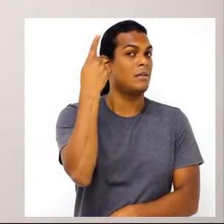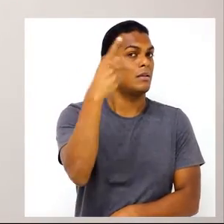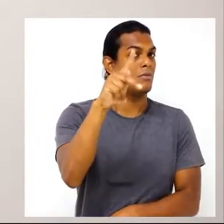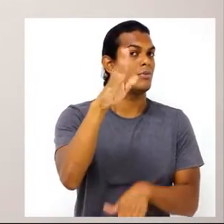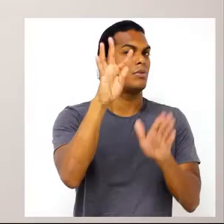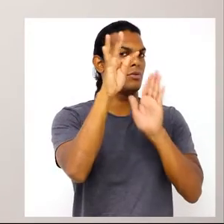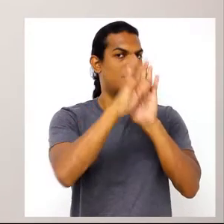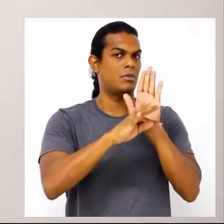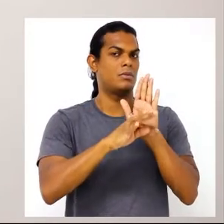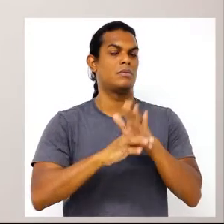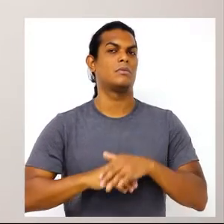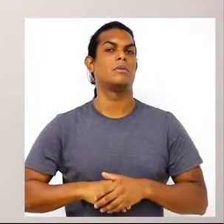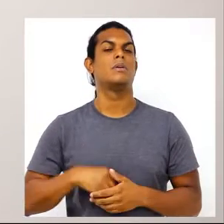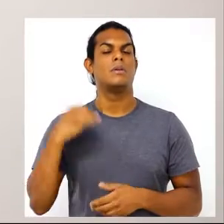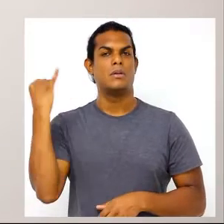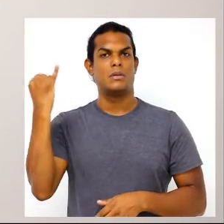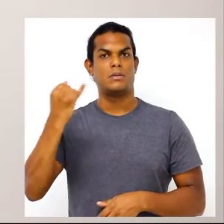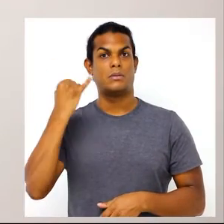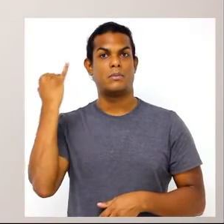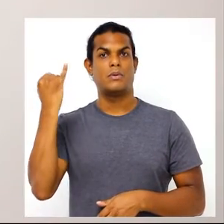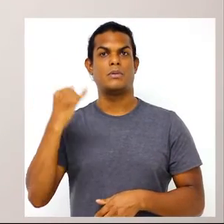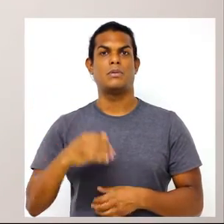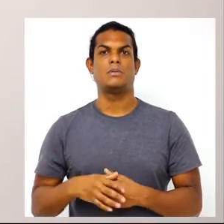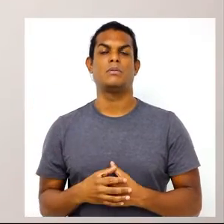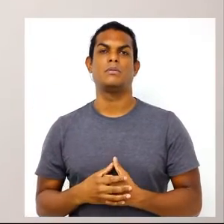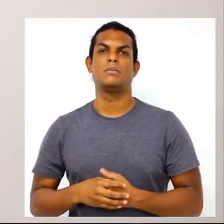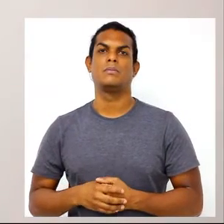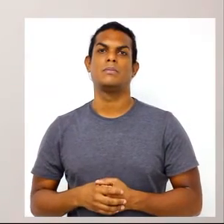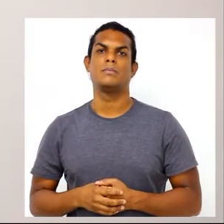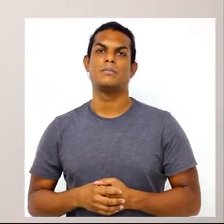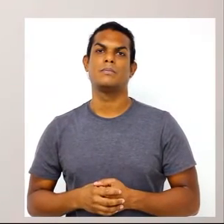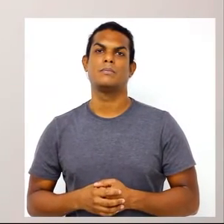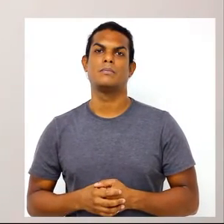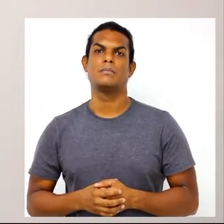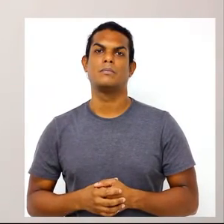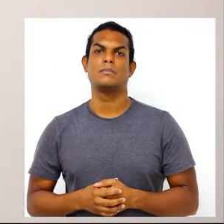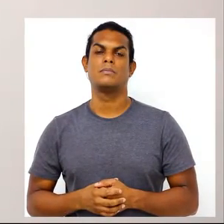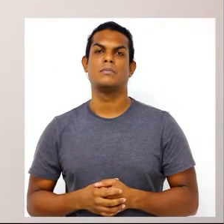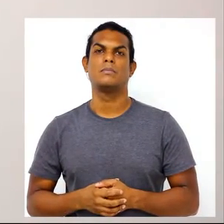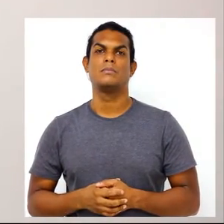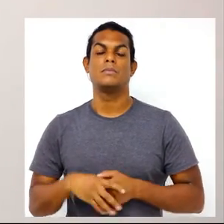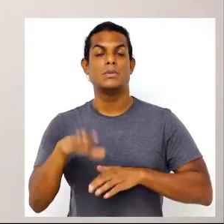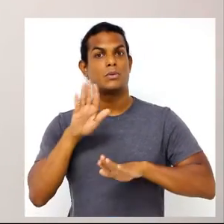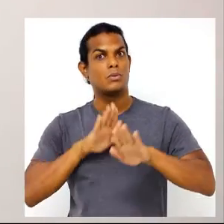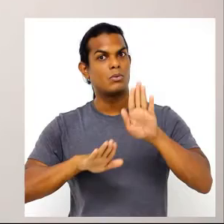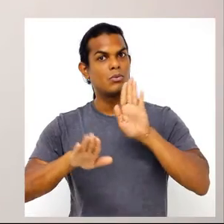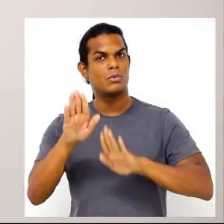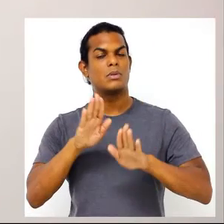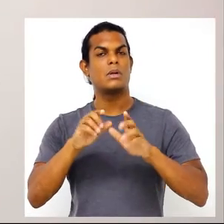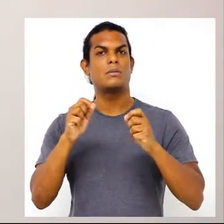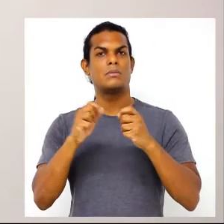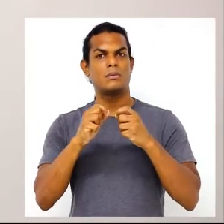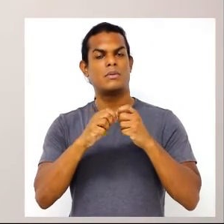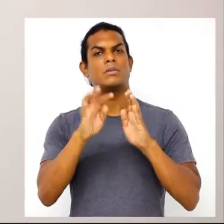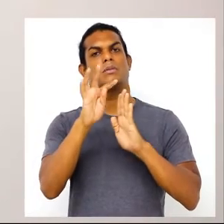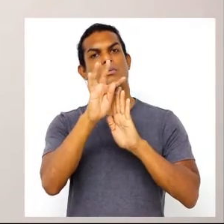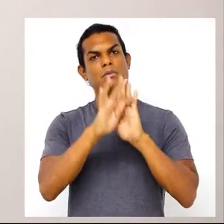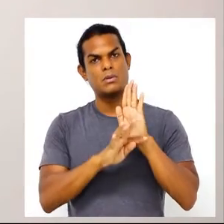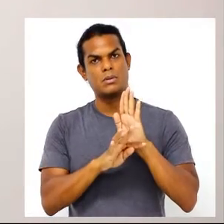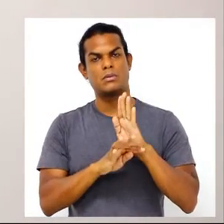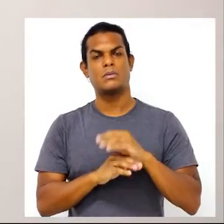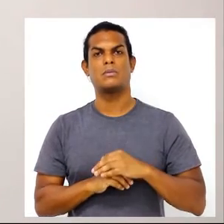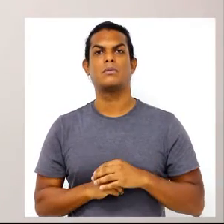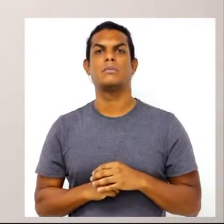clara. Isso é coerência textual. Né? Então, a gente tem que ter muito cuidado ao escrever o texto, que nós temos que